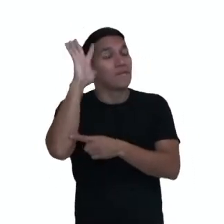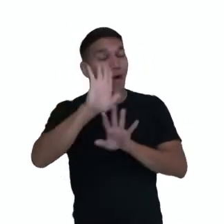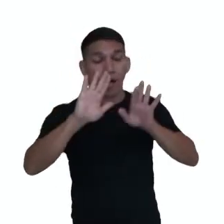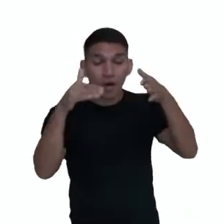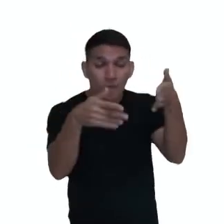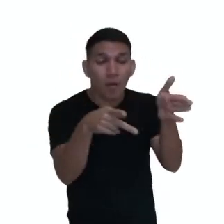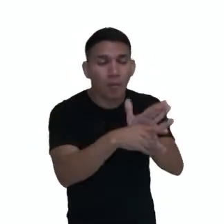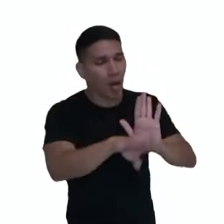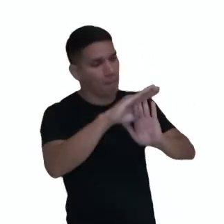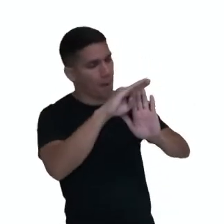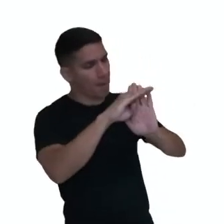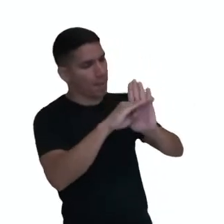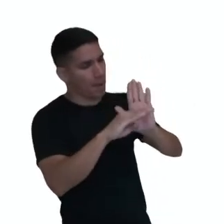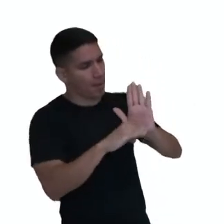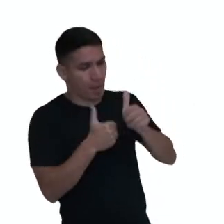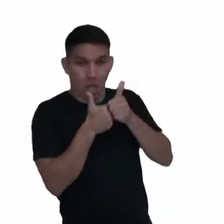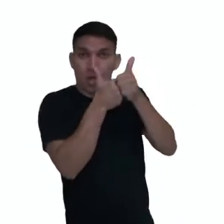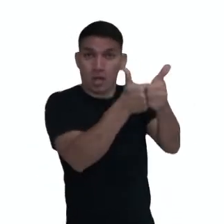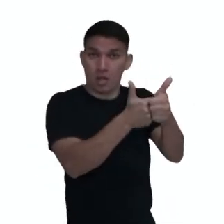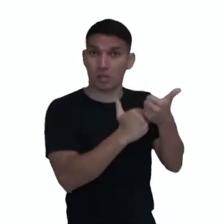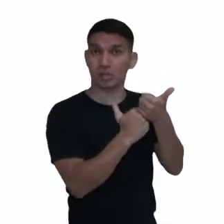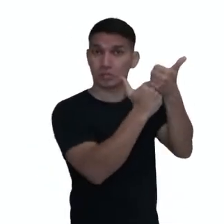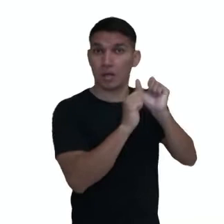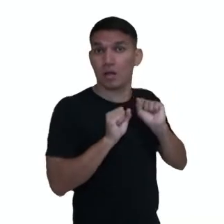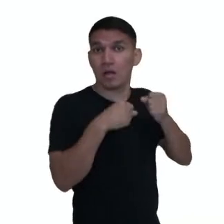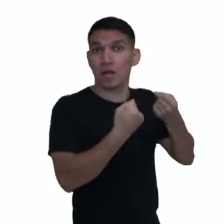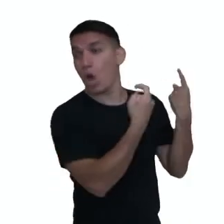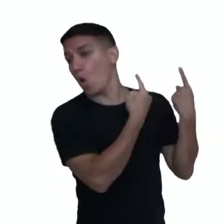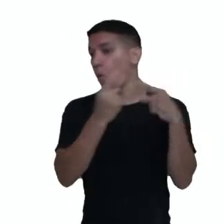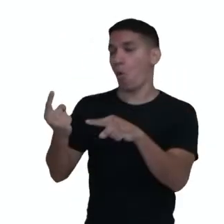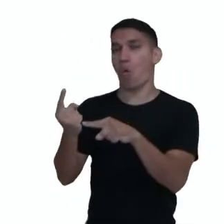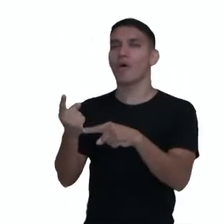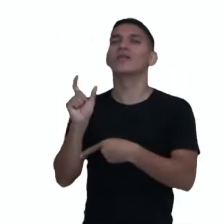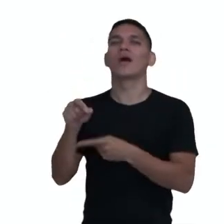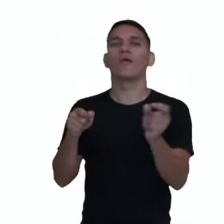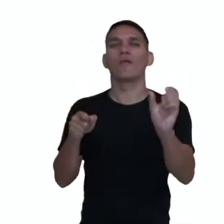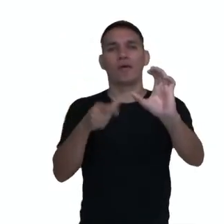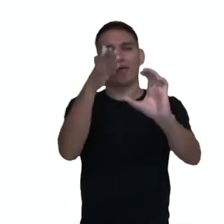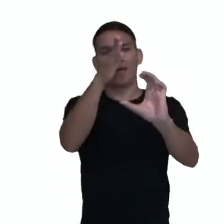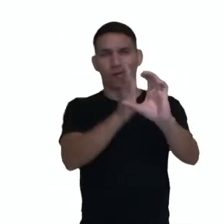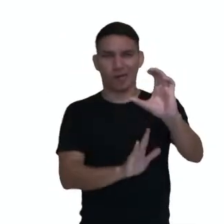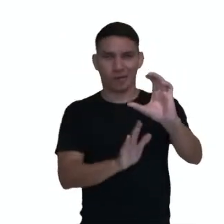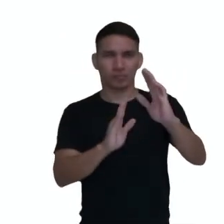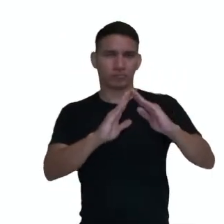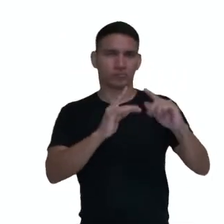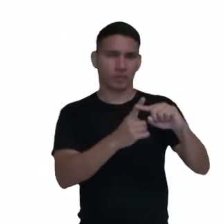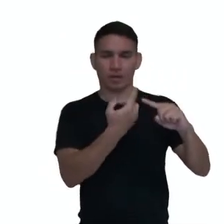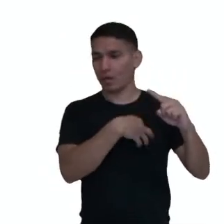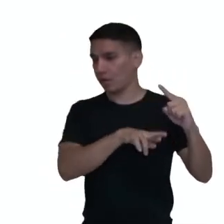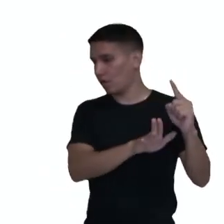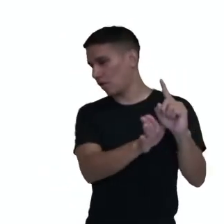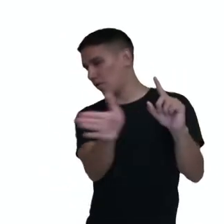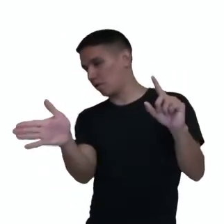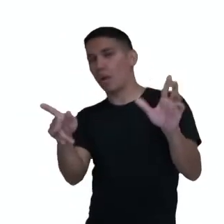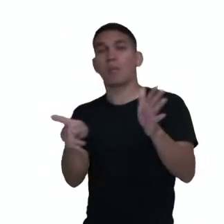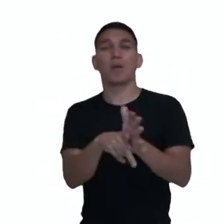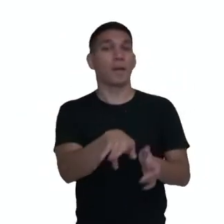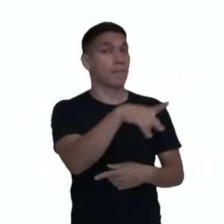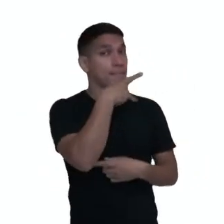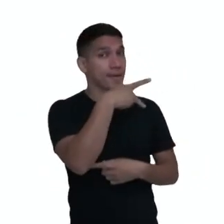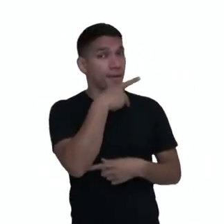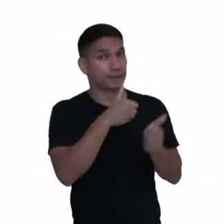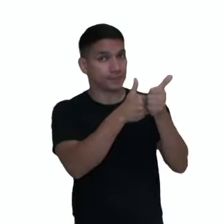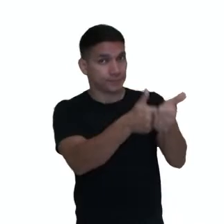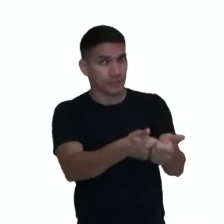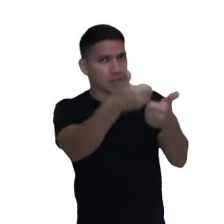dos dogmas do cristianismo e o combate ao paganismo. Valeu-se do pensamento de Platão. Tem uma definiçãozinha aqui,